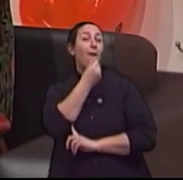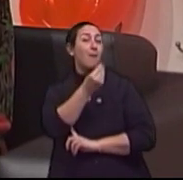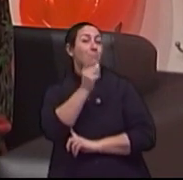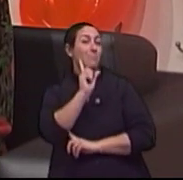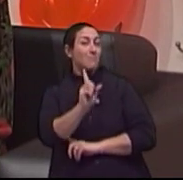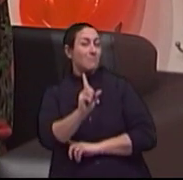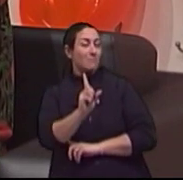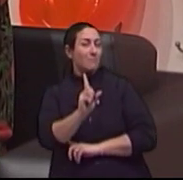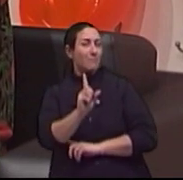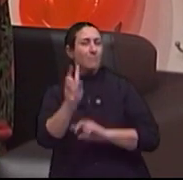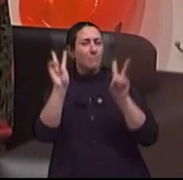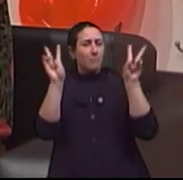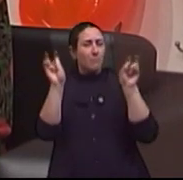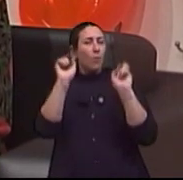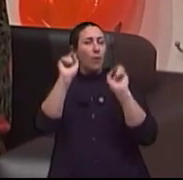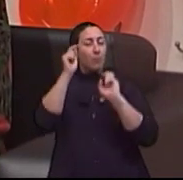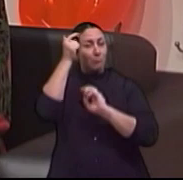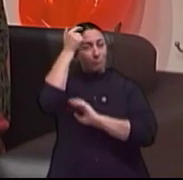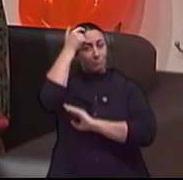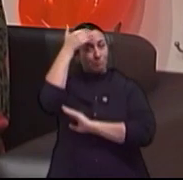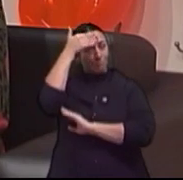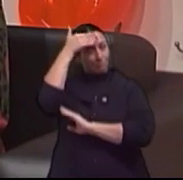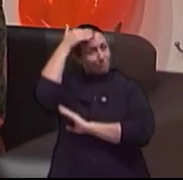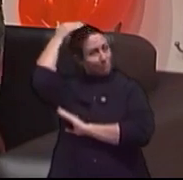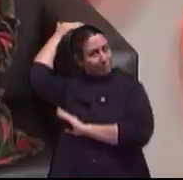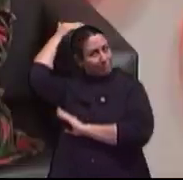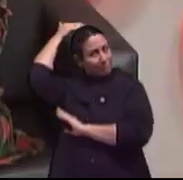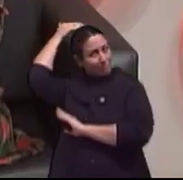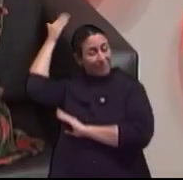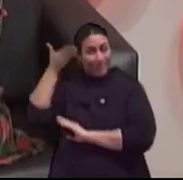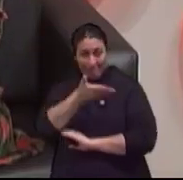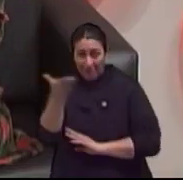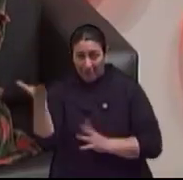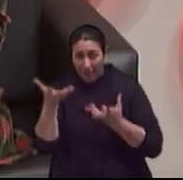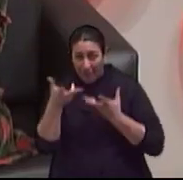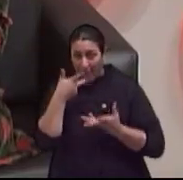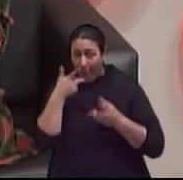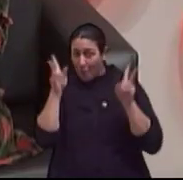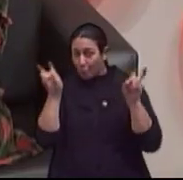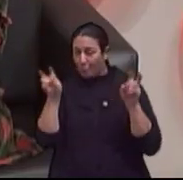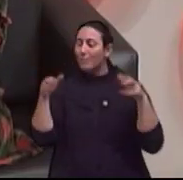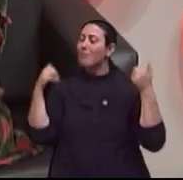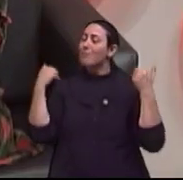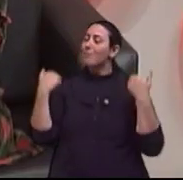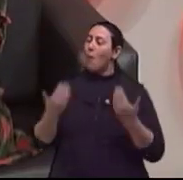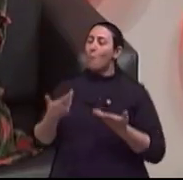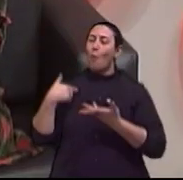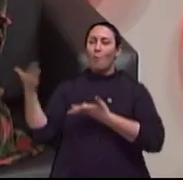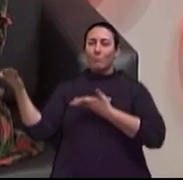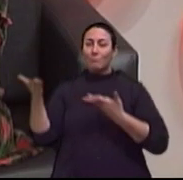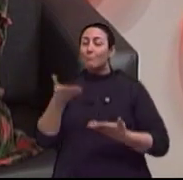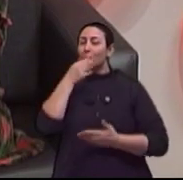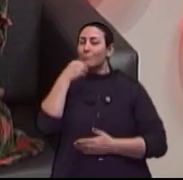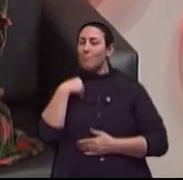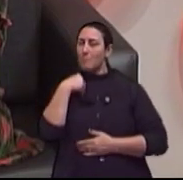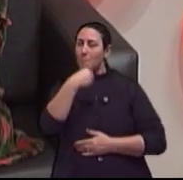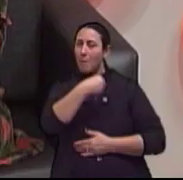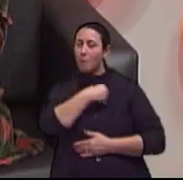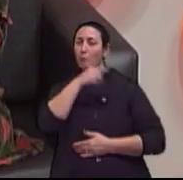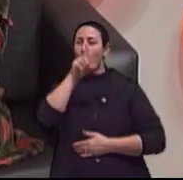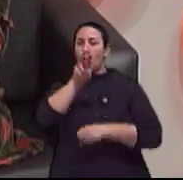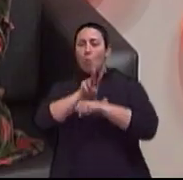tema Calvice é isso que vocês queriam para falar sobre esse assunto eu converso com o médico